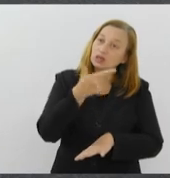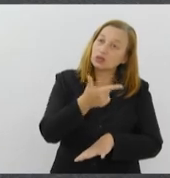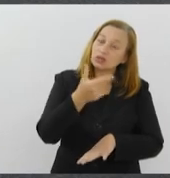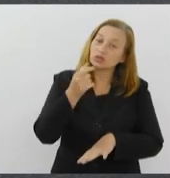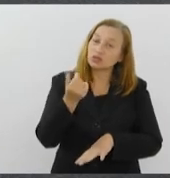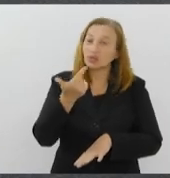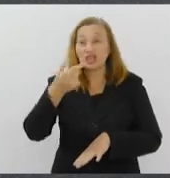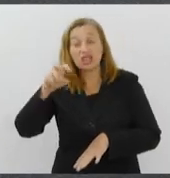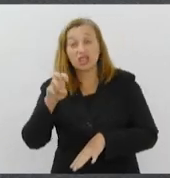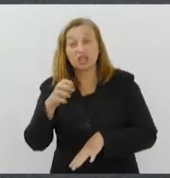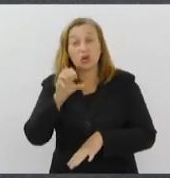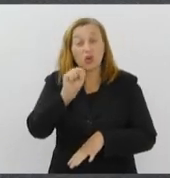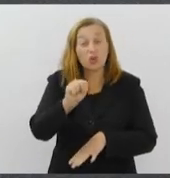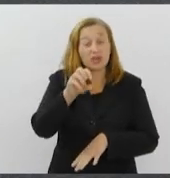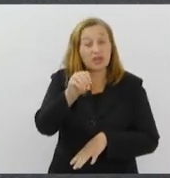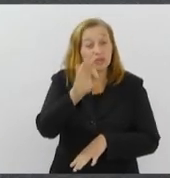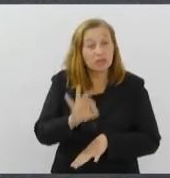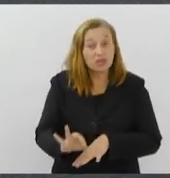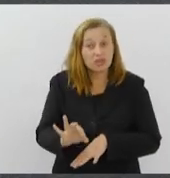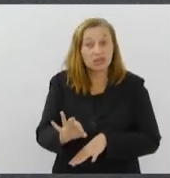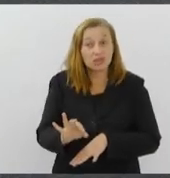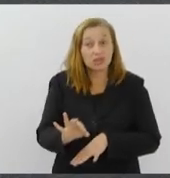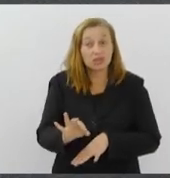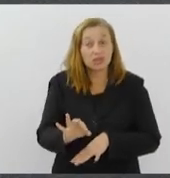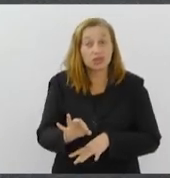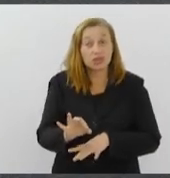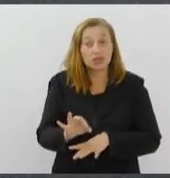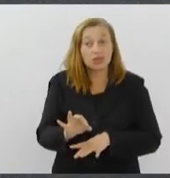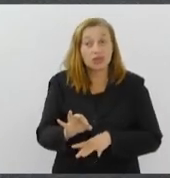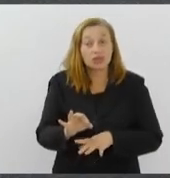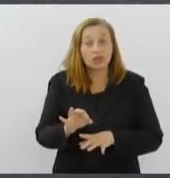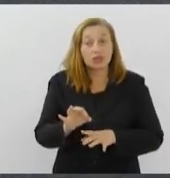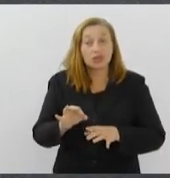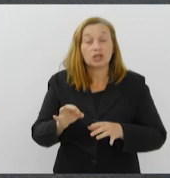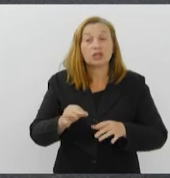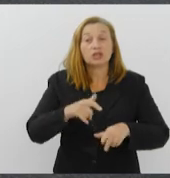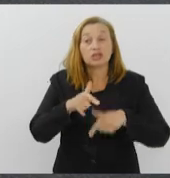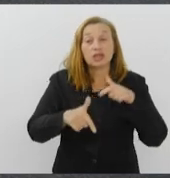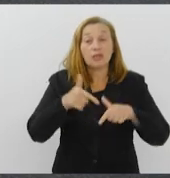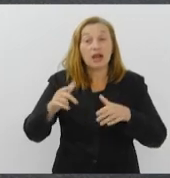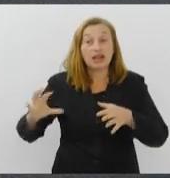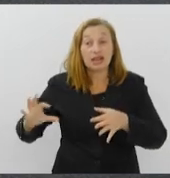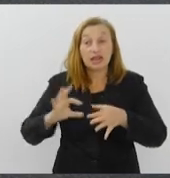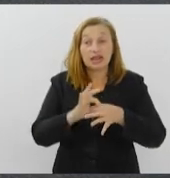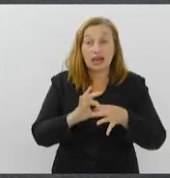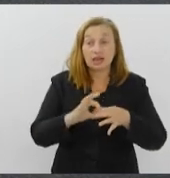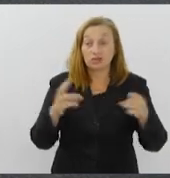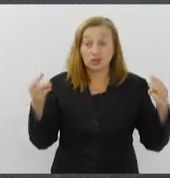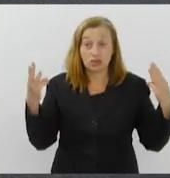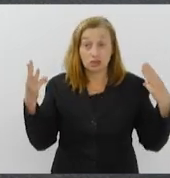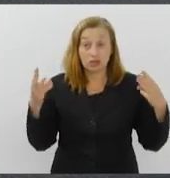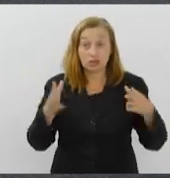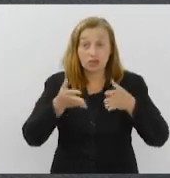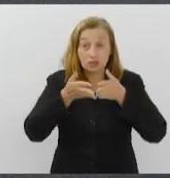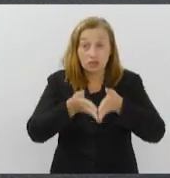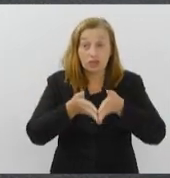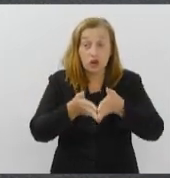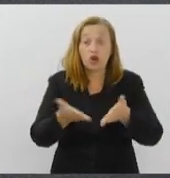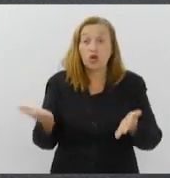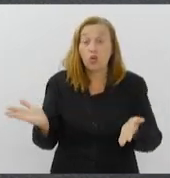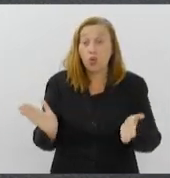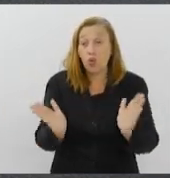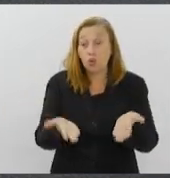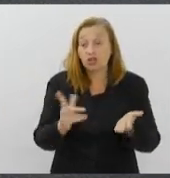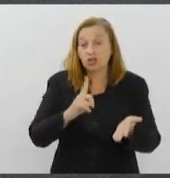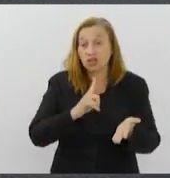2015, 80% de postos de trabalho ligados à atividade naval, e hoje nós temos 15 com perspectiva de diminuição.